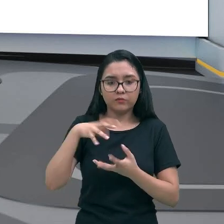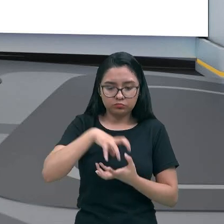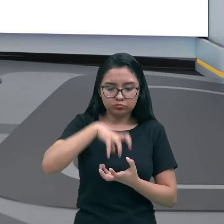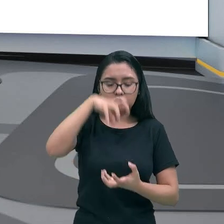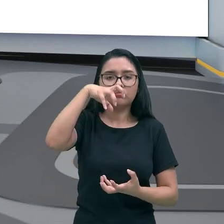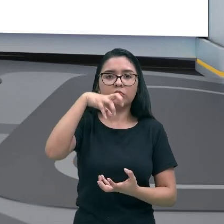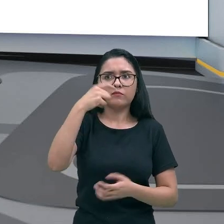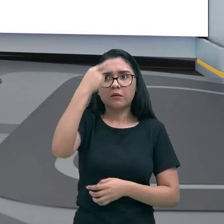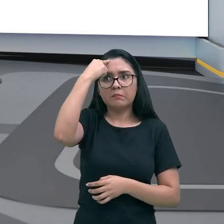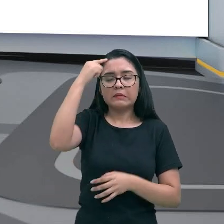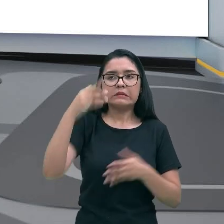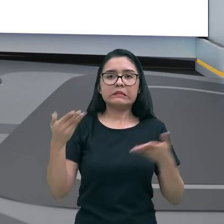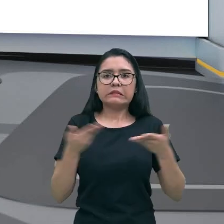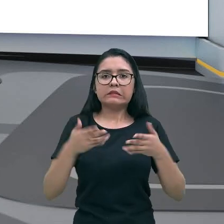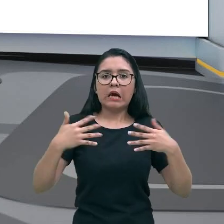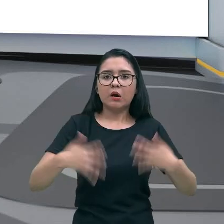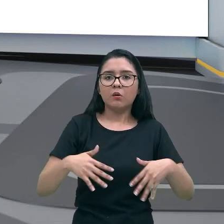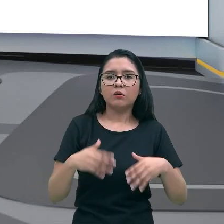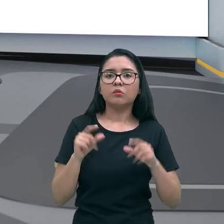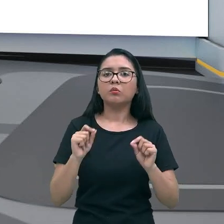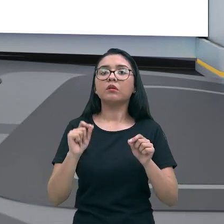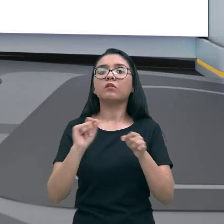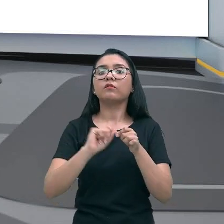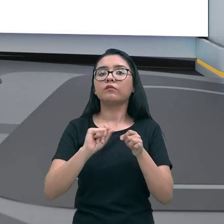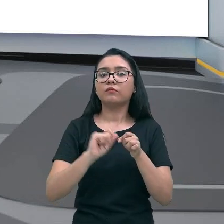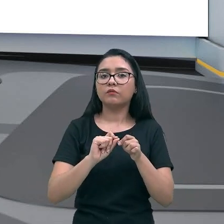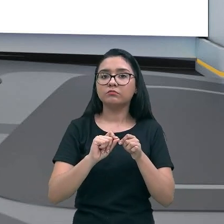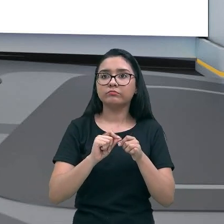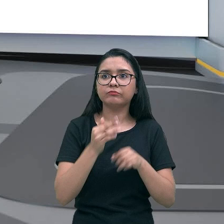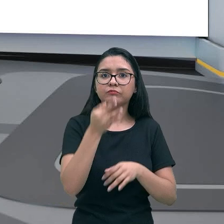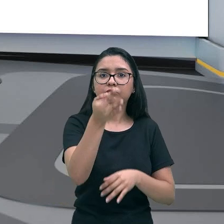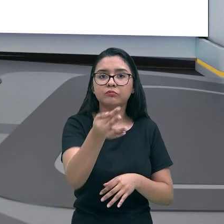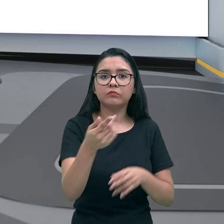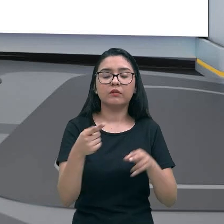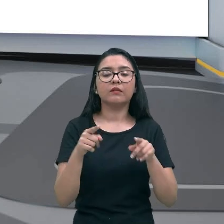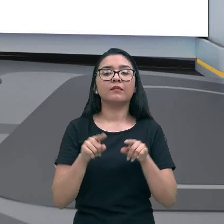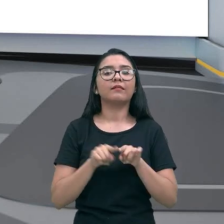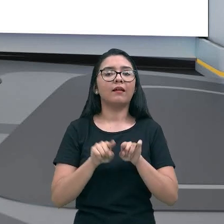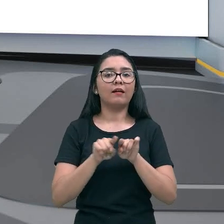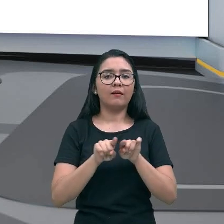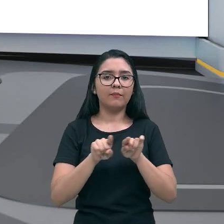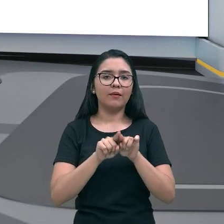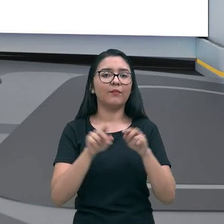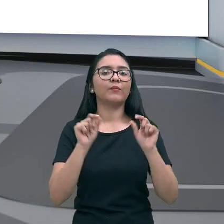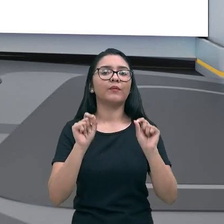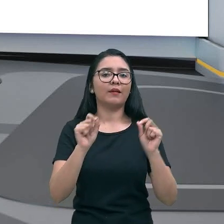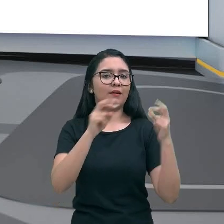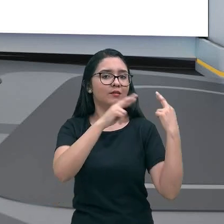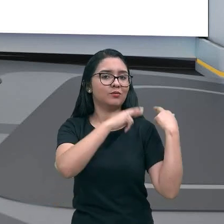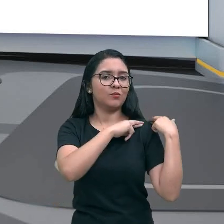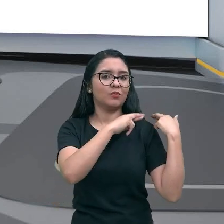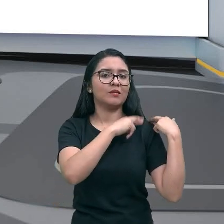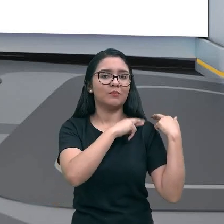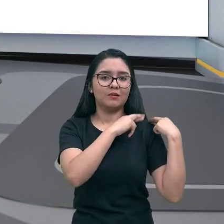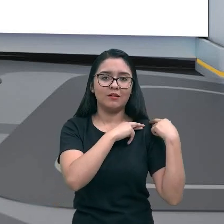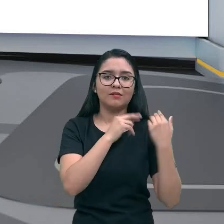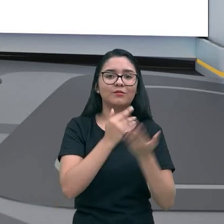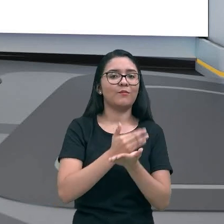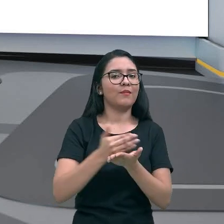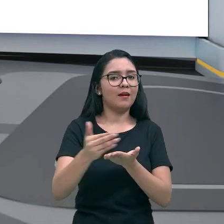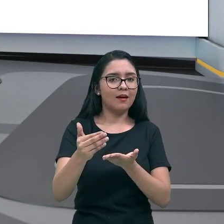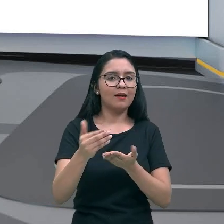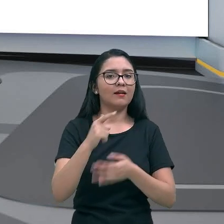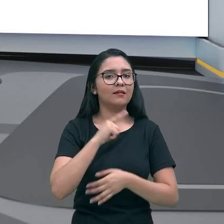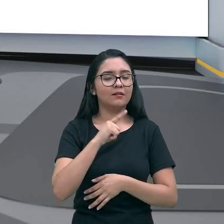vou fazer agora? É exatamente esse ponto, a responsabilidade, né? Pequenas responsabilidades começam a